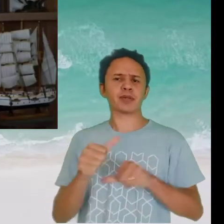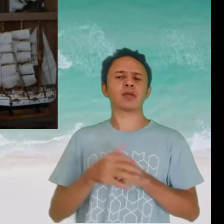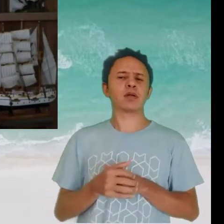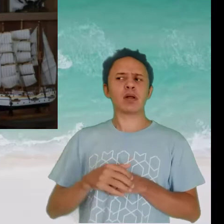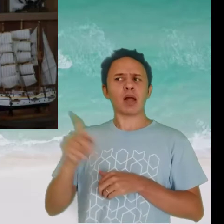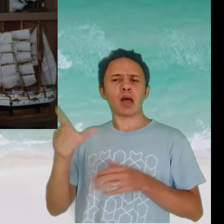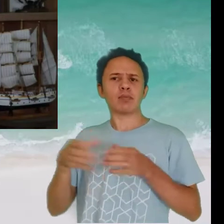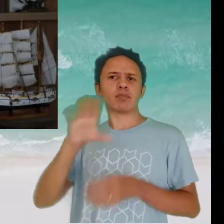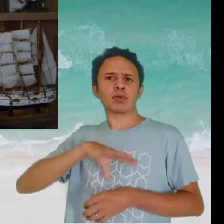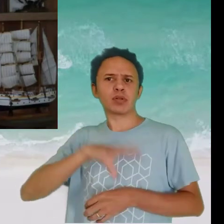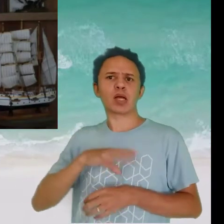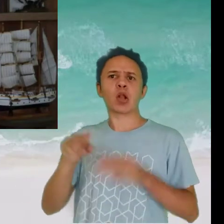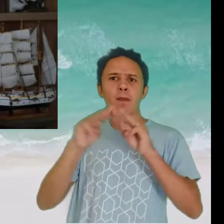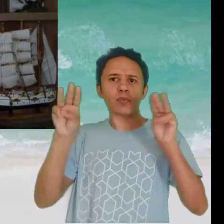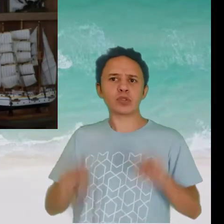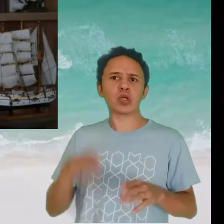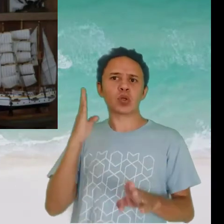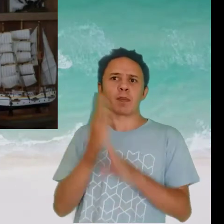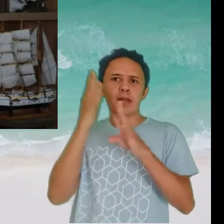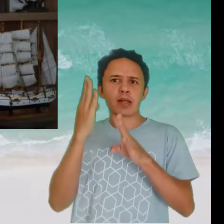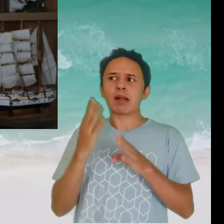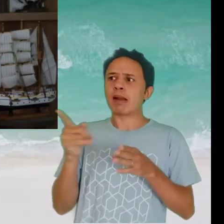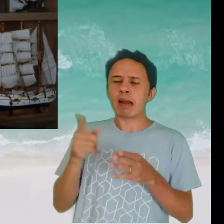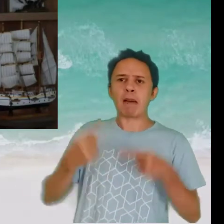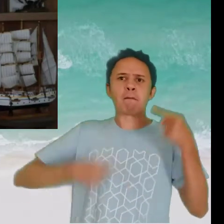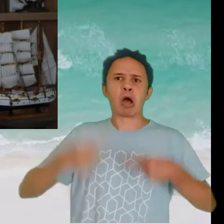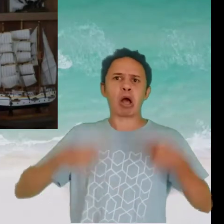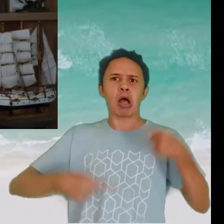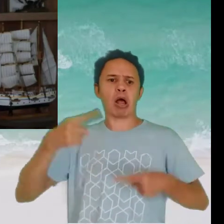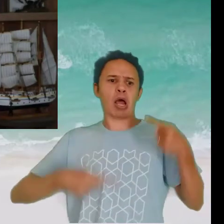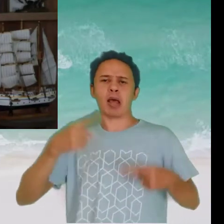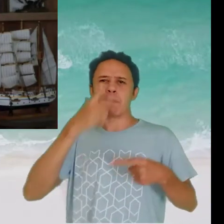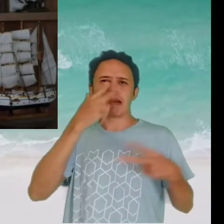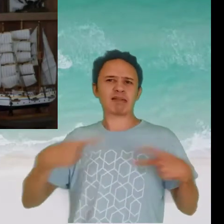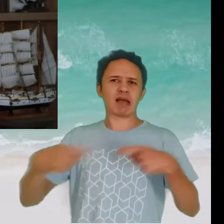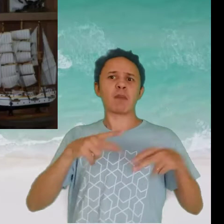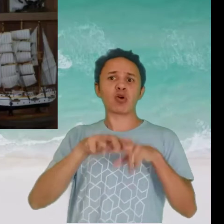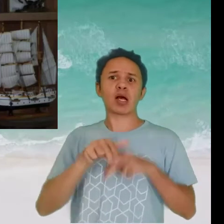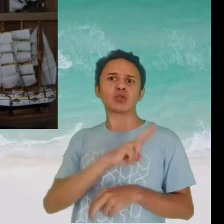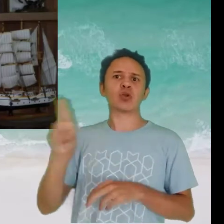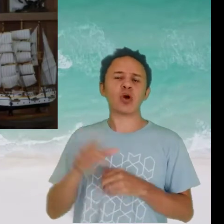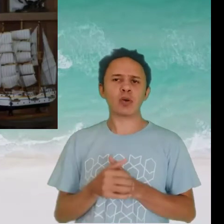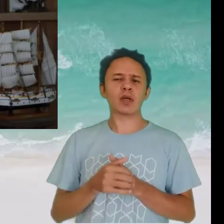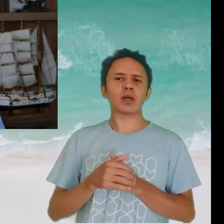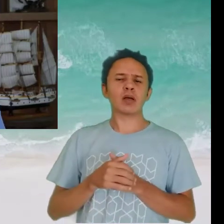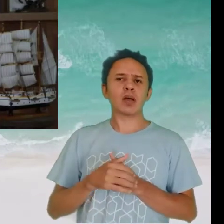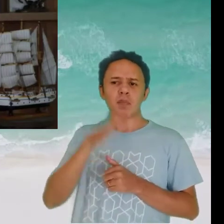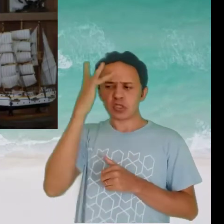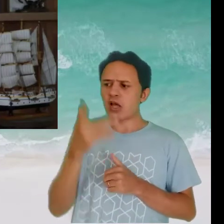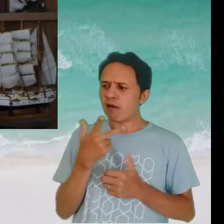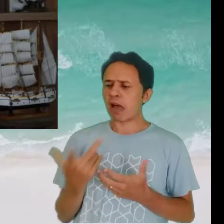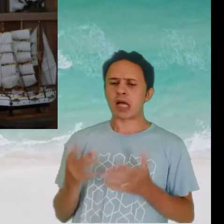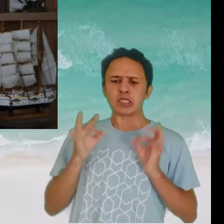grandes navegações, o Grande Museu dos Descobrimentos está no meio de uma guerra política só por causa do nome. Para o politicamente correto,